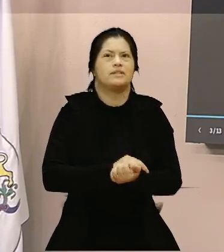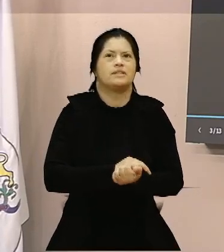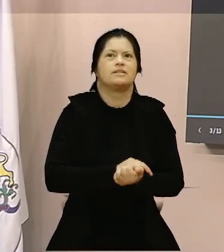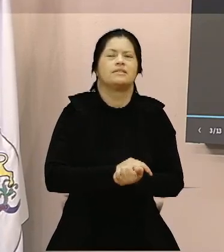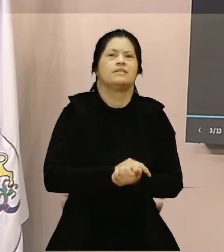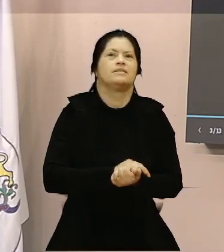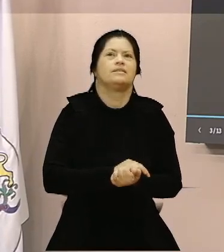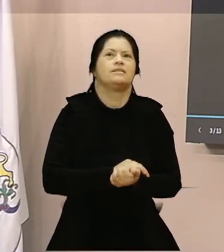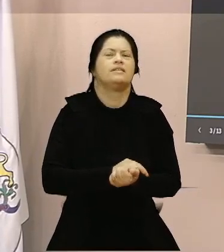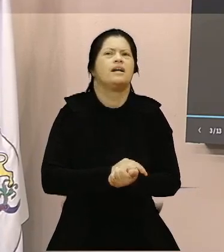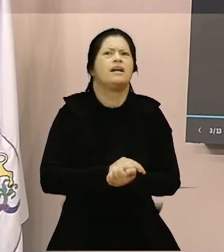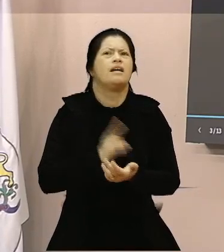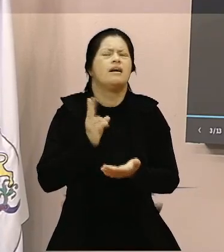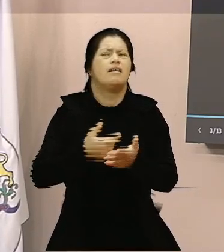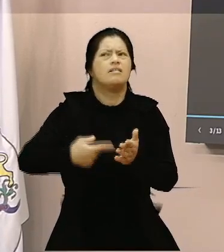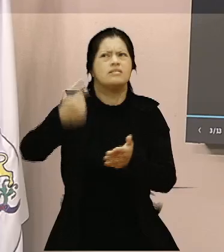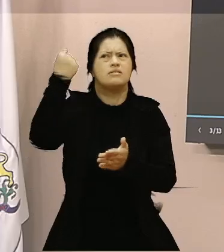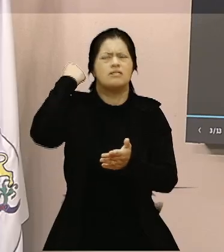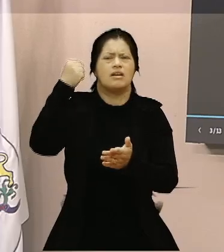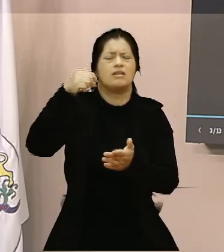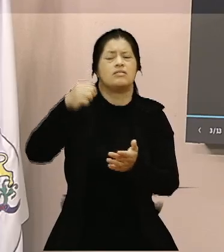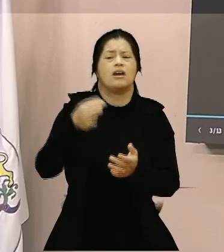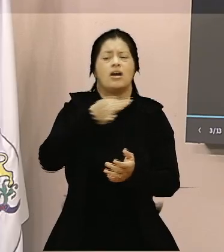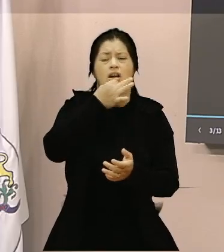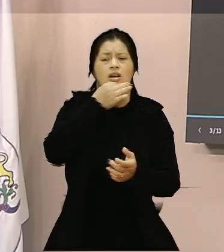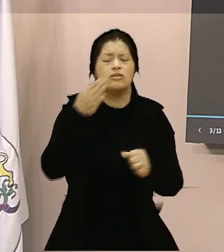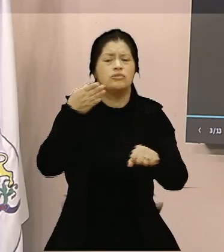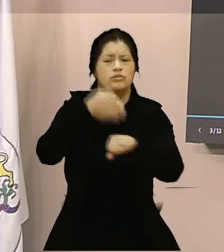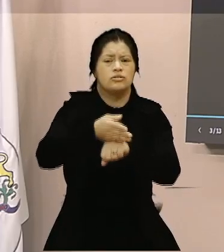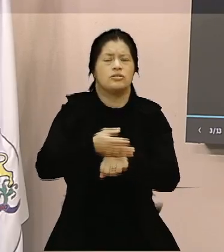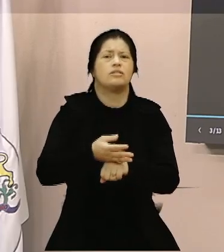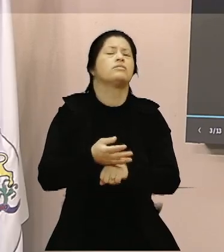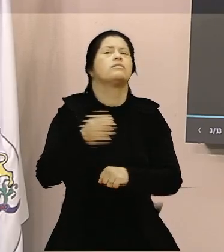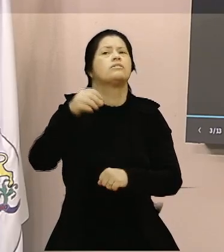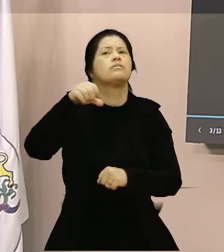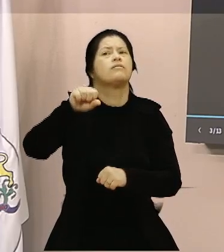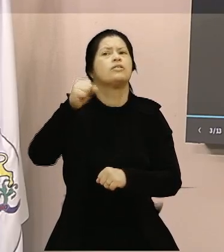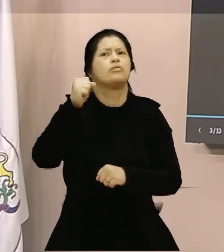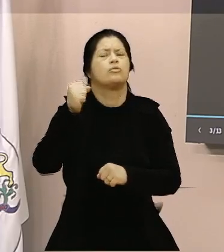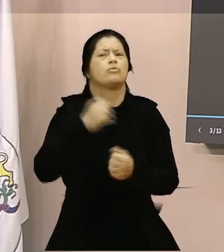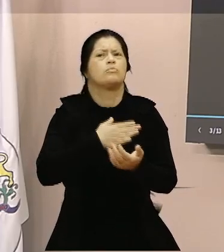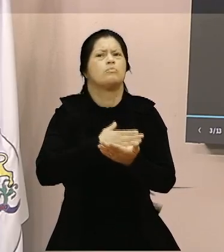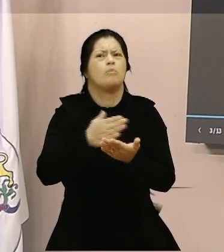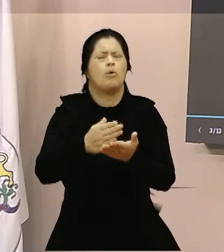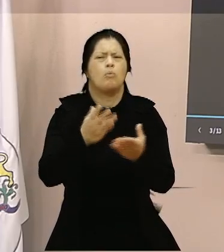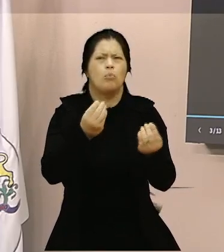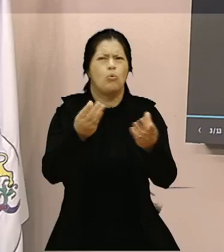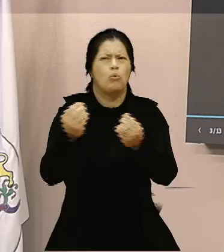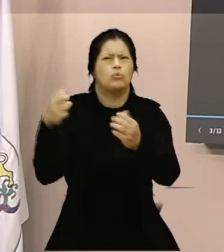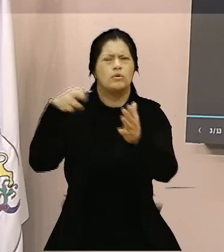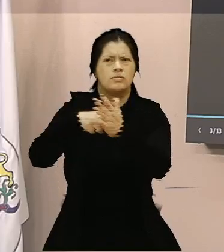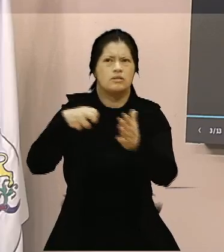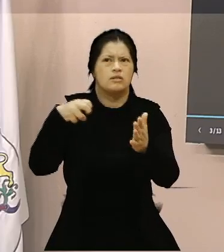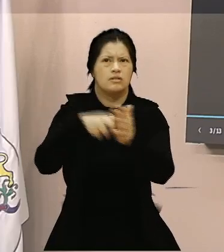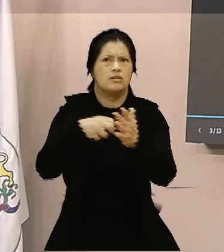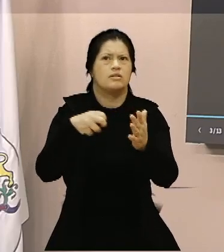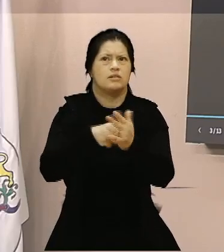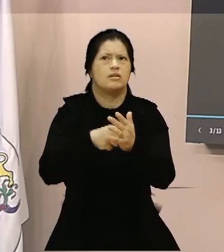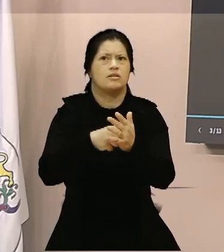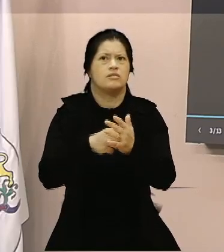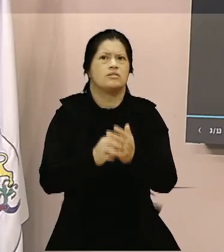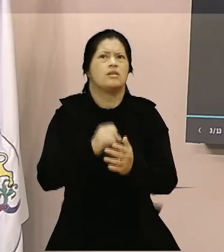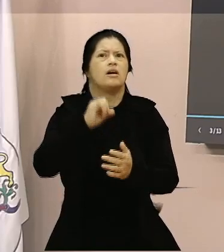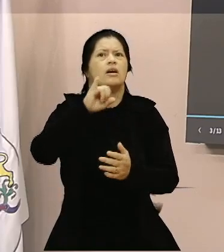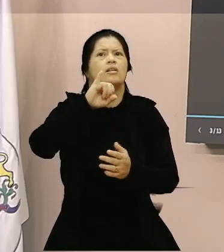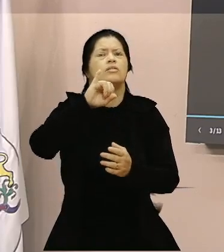tem, desde que eu vim para Caxias, em 98, eu frequento essa região ali, a gente tem muito problema de acidente ali na rotatória do Jardim das